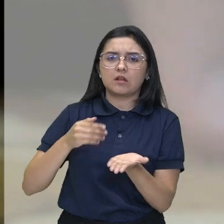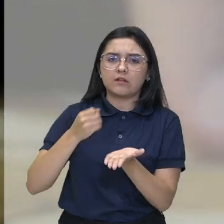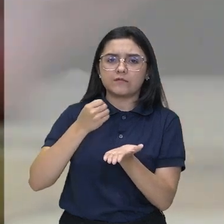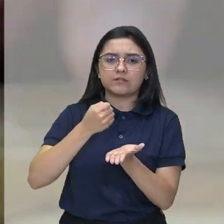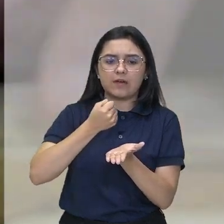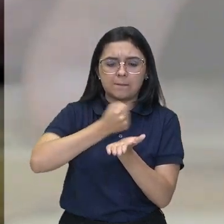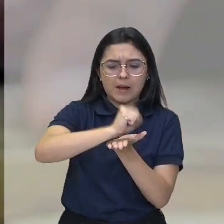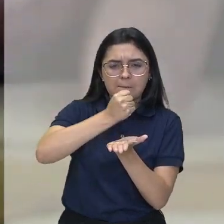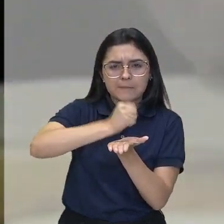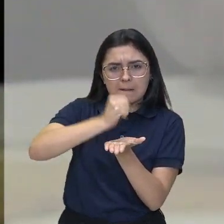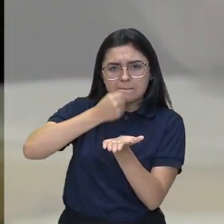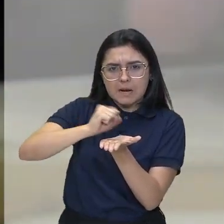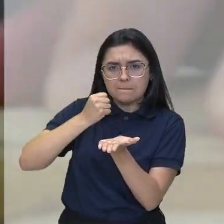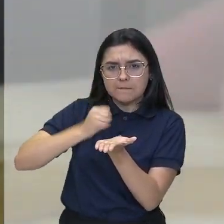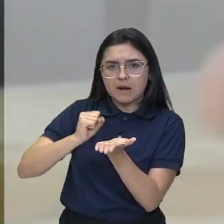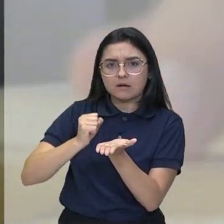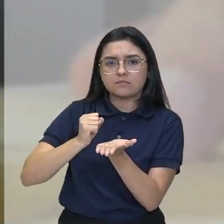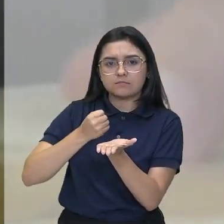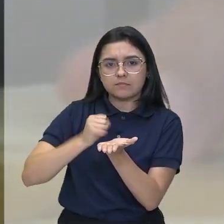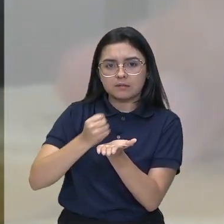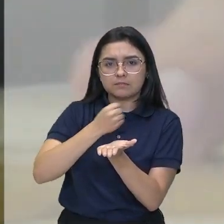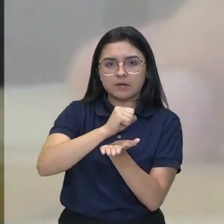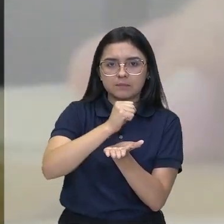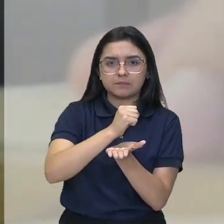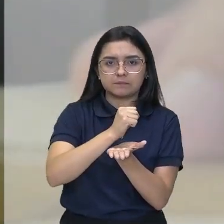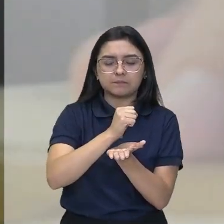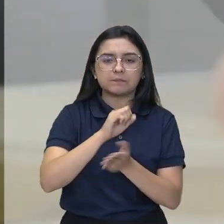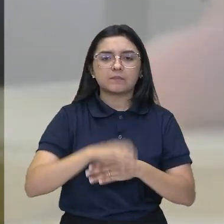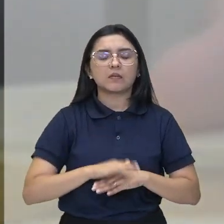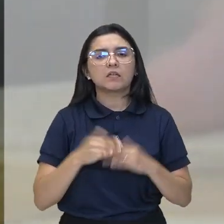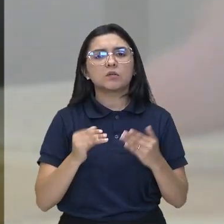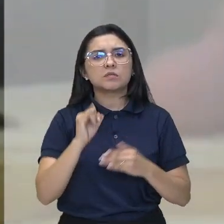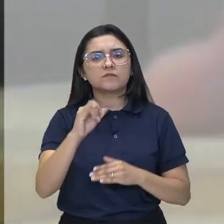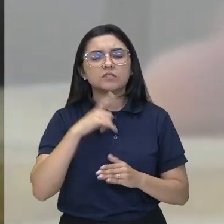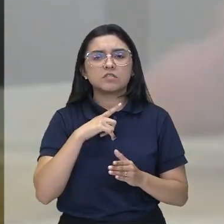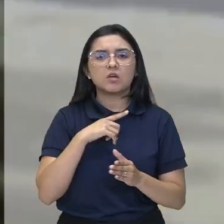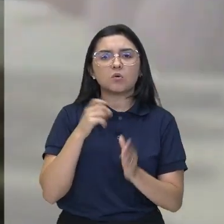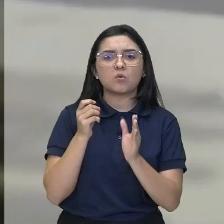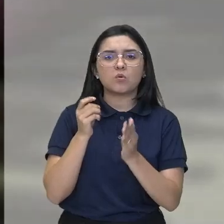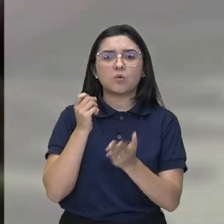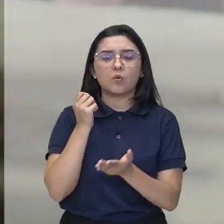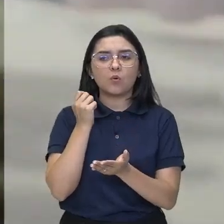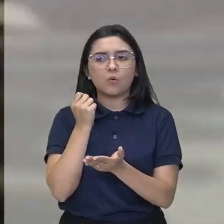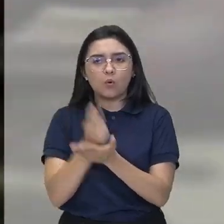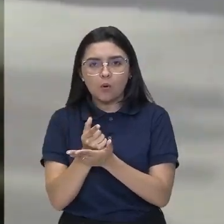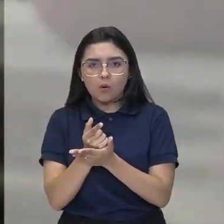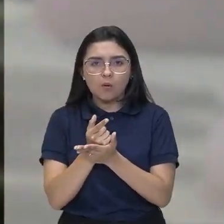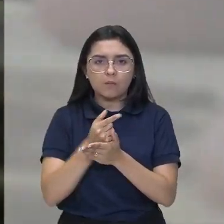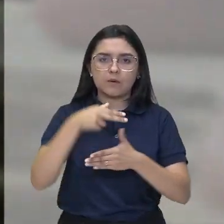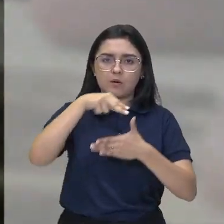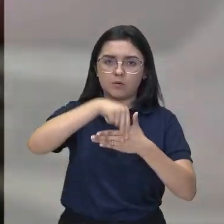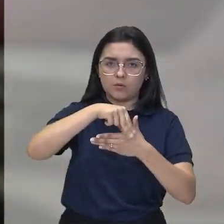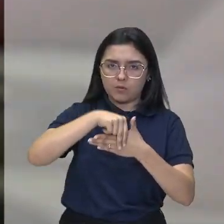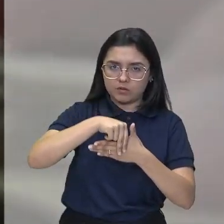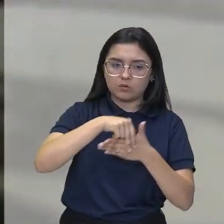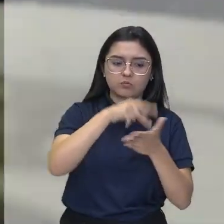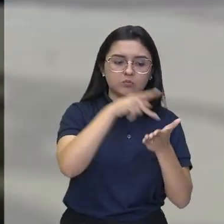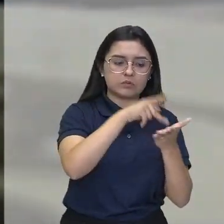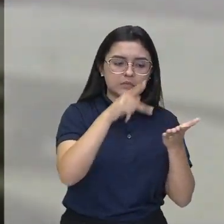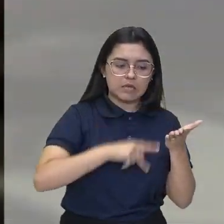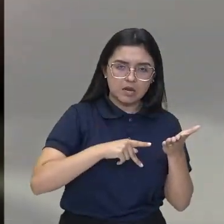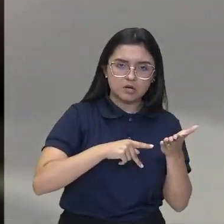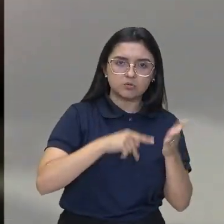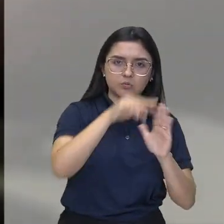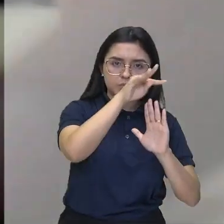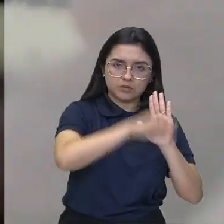entalhe é utilizado para imprimir os cordéis. Então, quando você compra um cordel, além do texto, que vai falar sobre a vida das pessoas e o